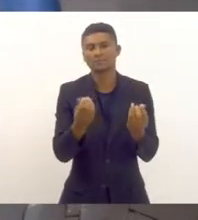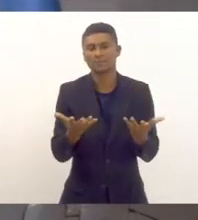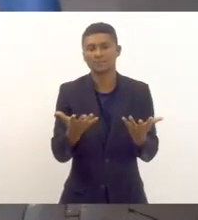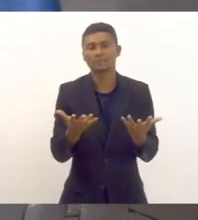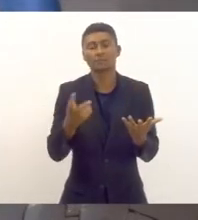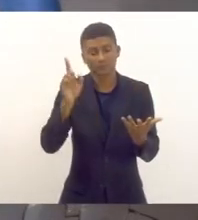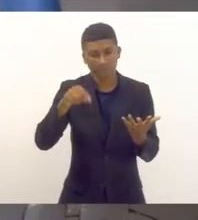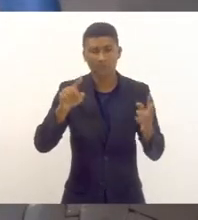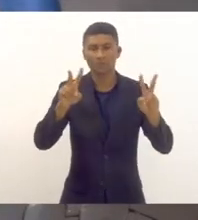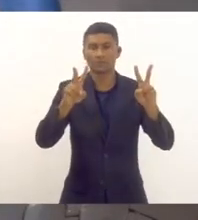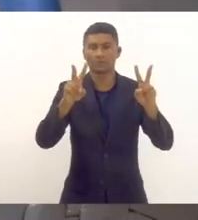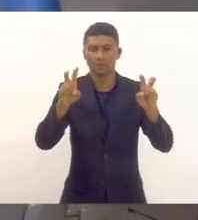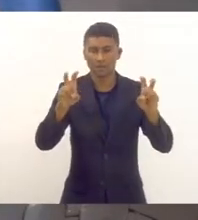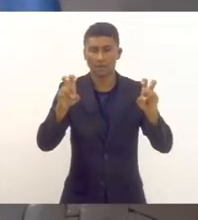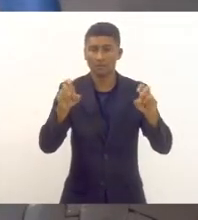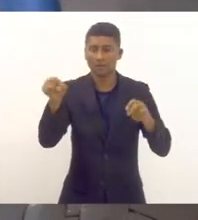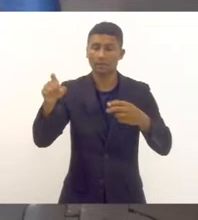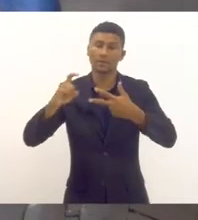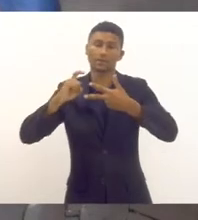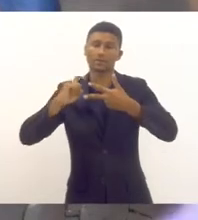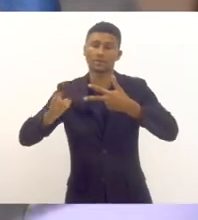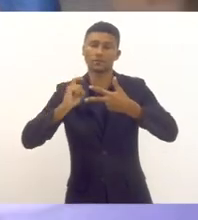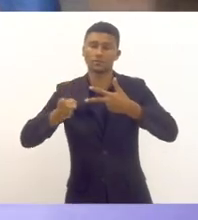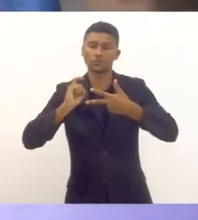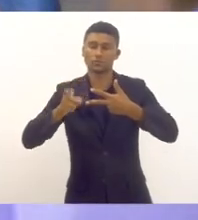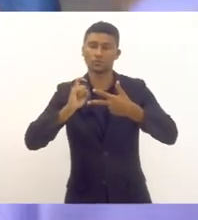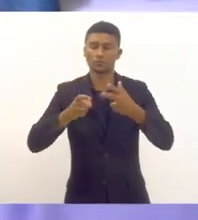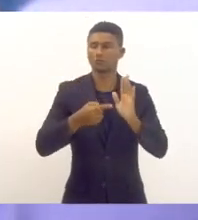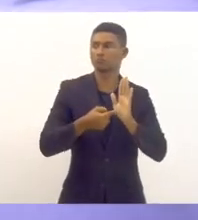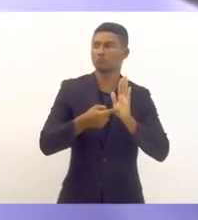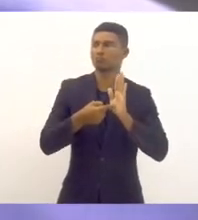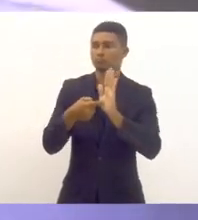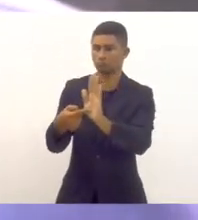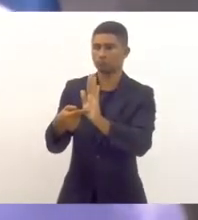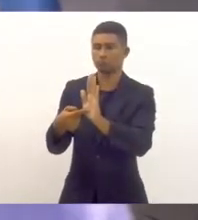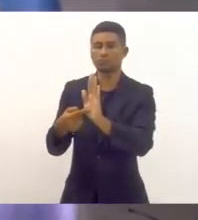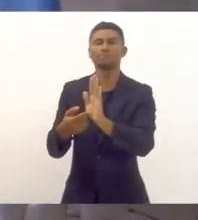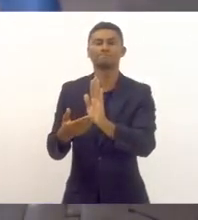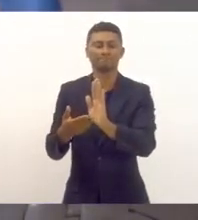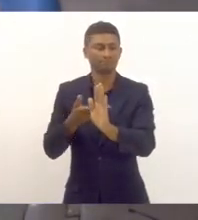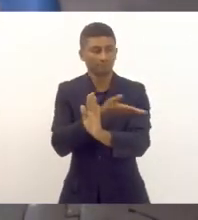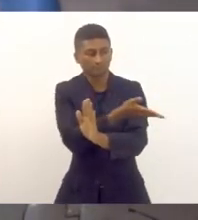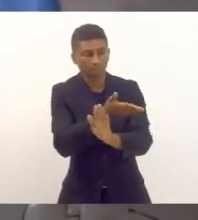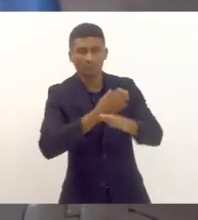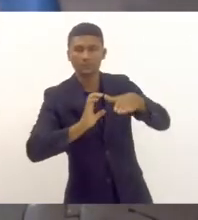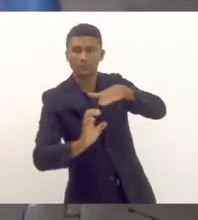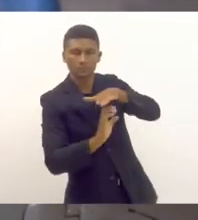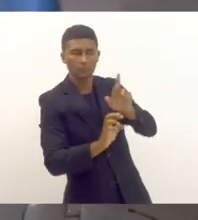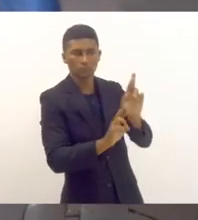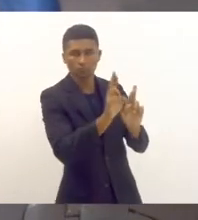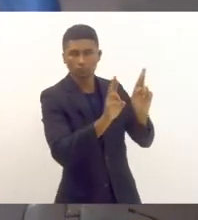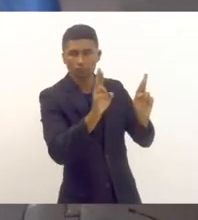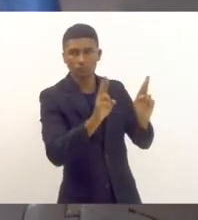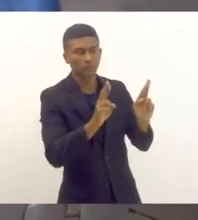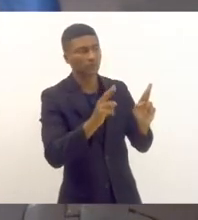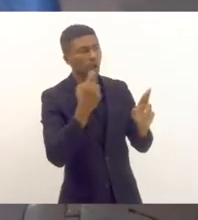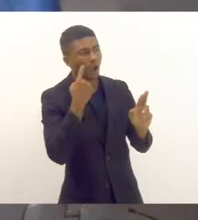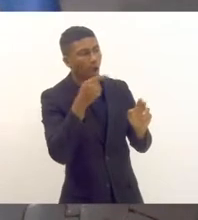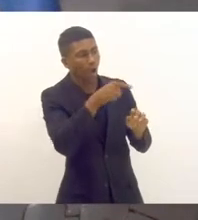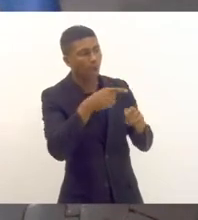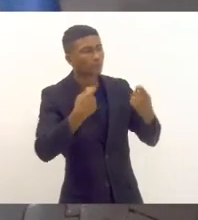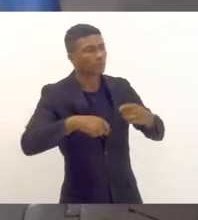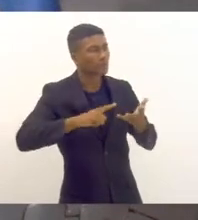ao conhecimento do Poder Executivo as demandas do empresariado, e algo que, às